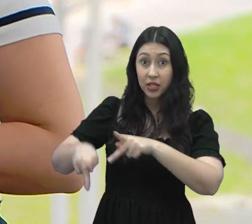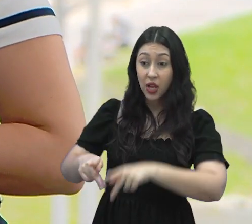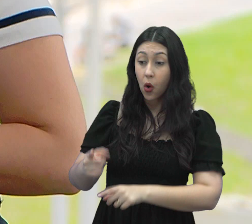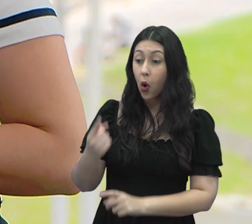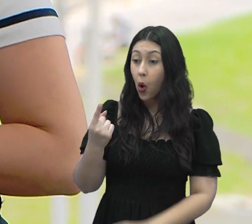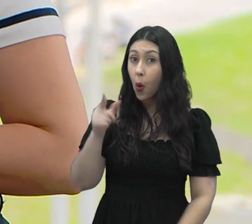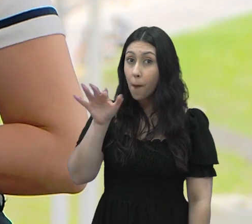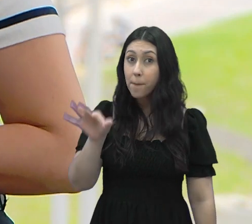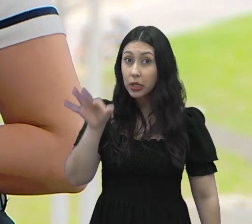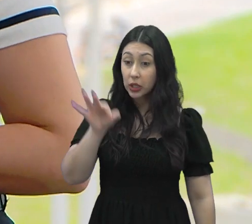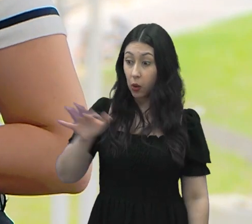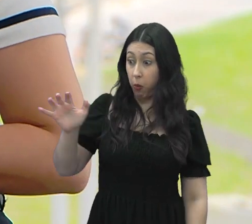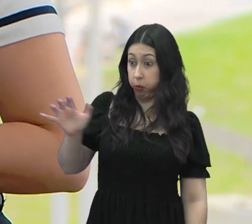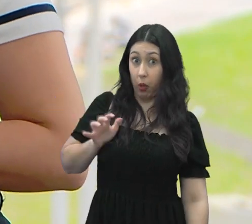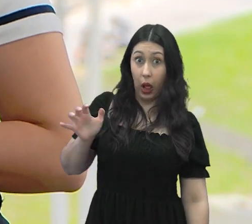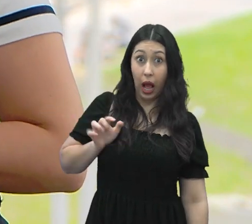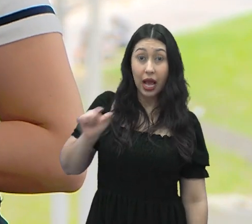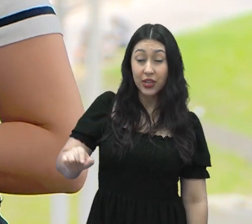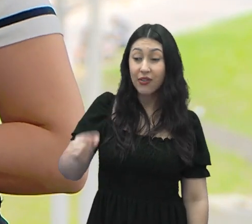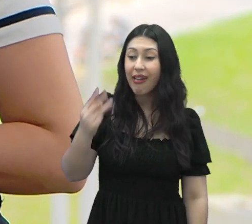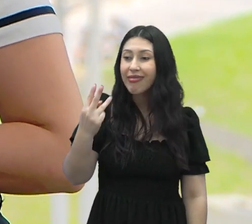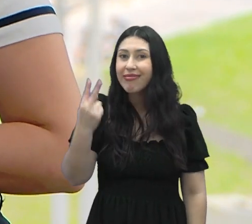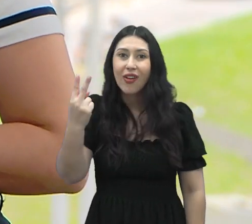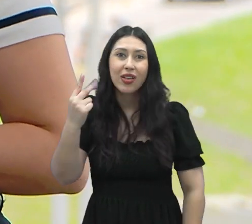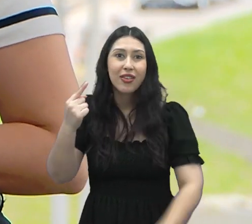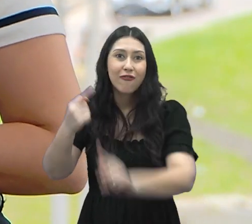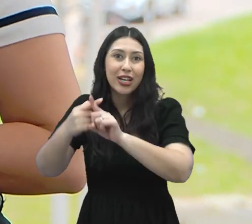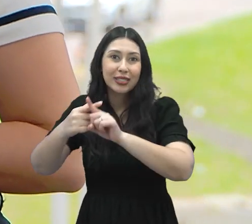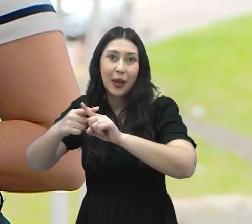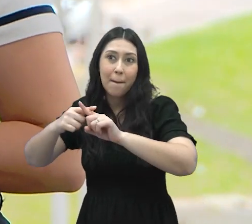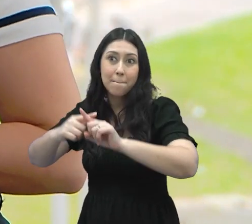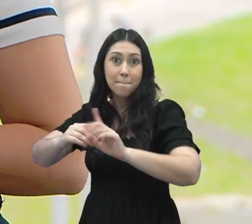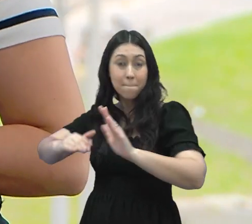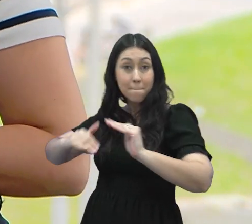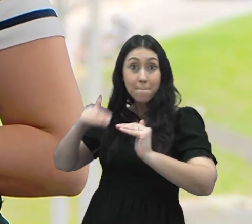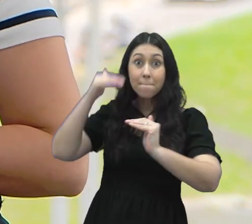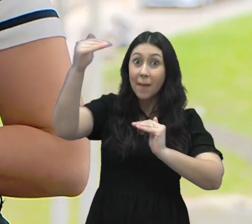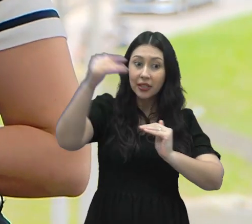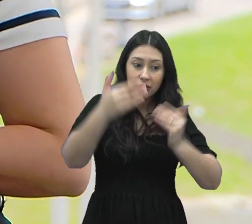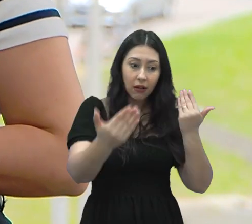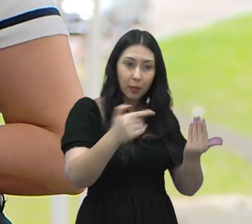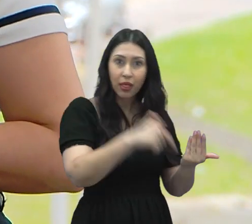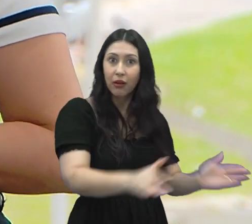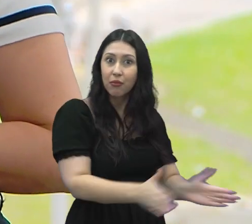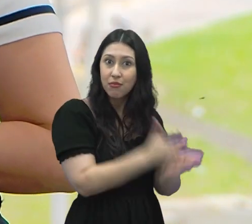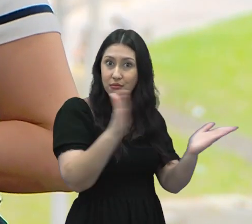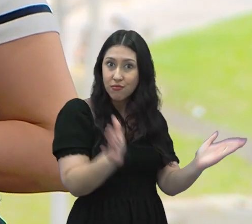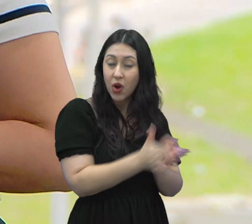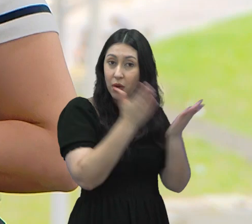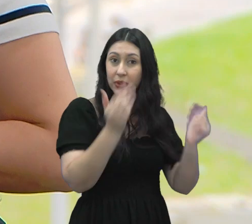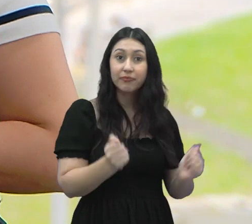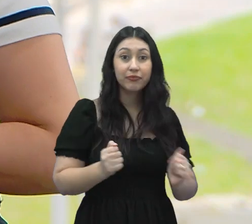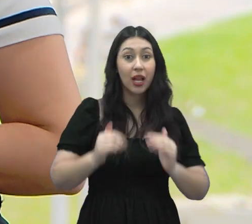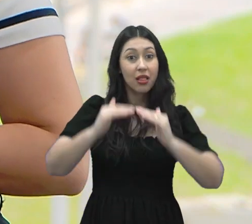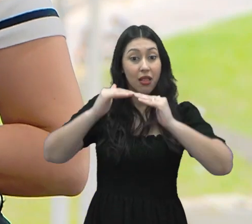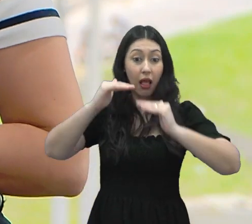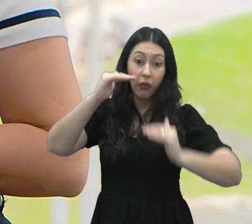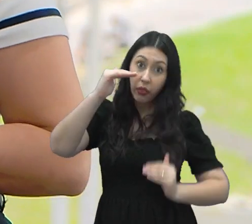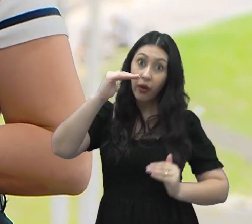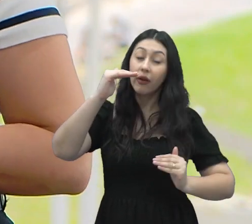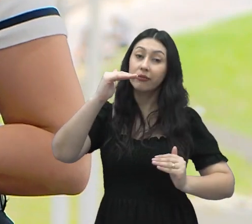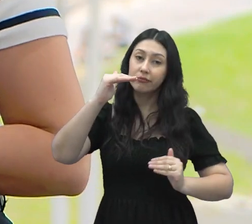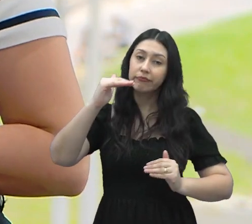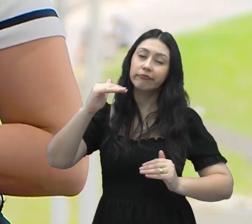da população mais rica do país ganha 32 vezes mais que a população mais pobre. Essa desigualdade é provocada